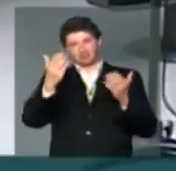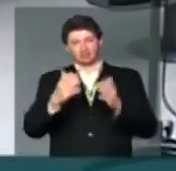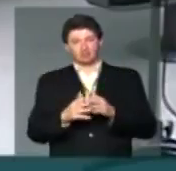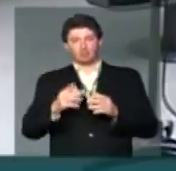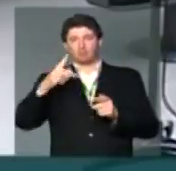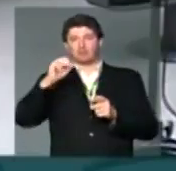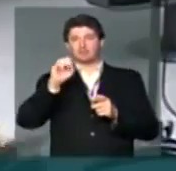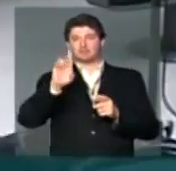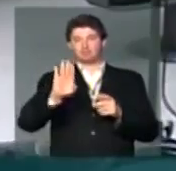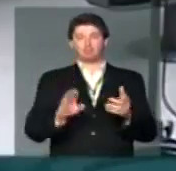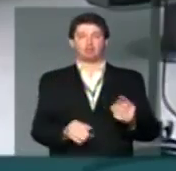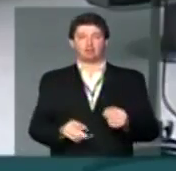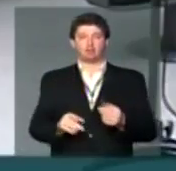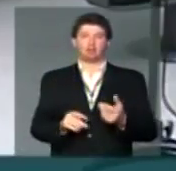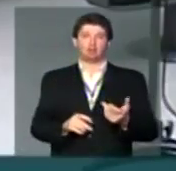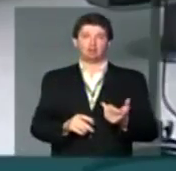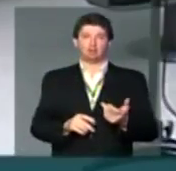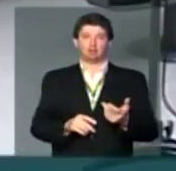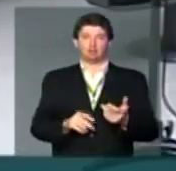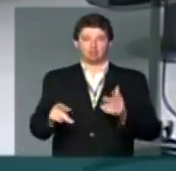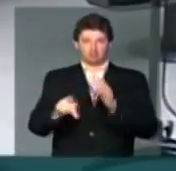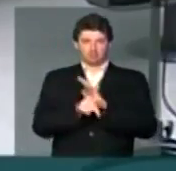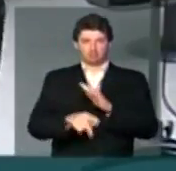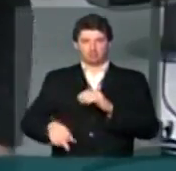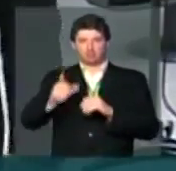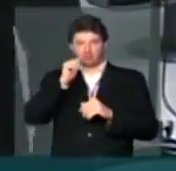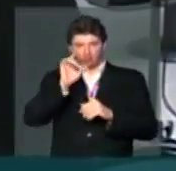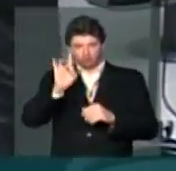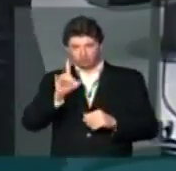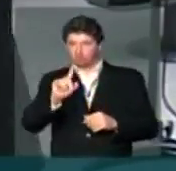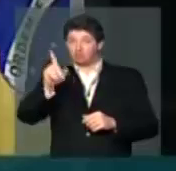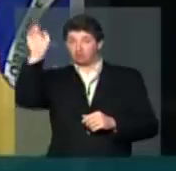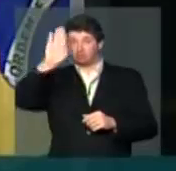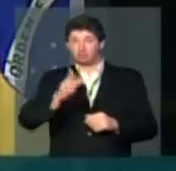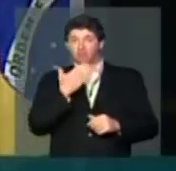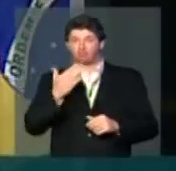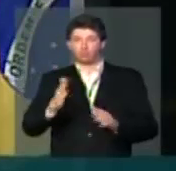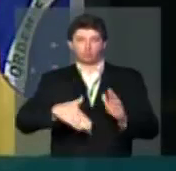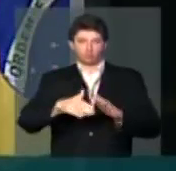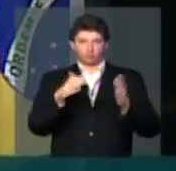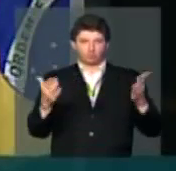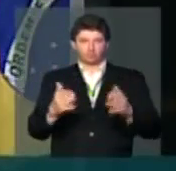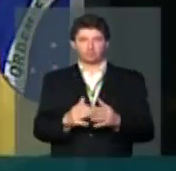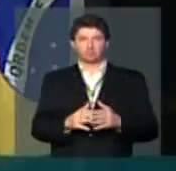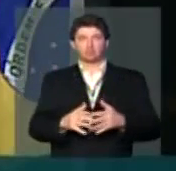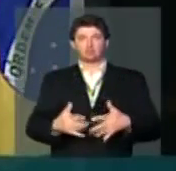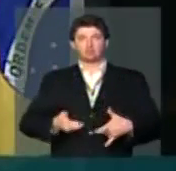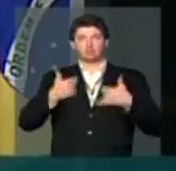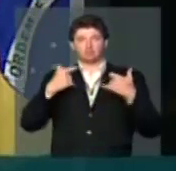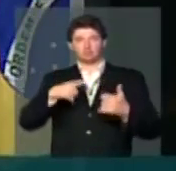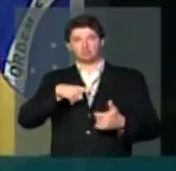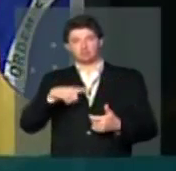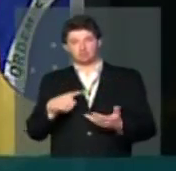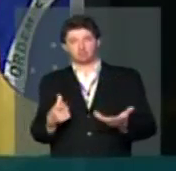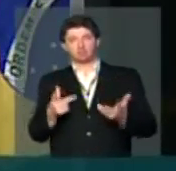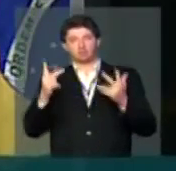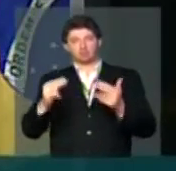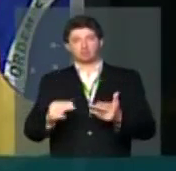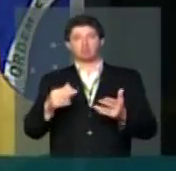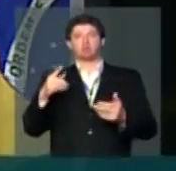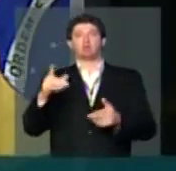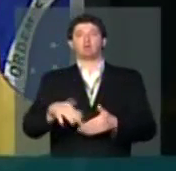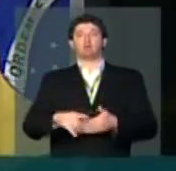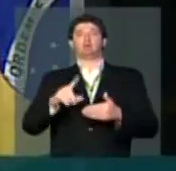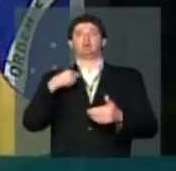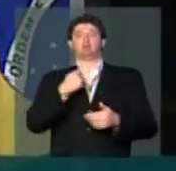do PSDB, não a bancada de Alagoas, mas de todo o Brasil. Parabéns, Pedro Vilela, é um orgulho para todos nós, como bem disse aqui o nosso